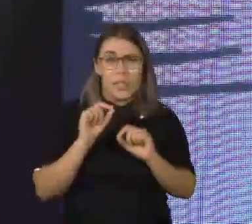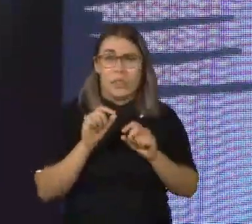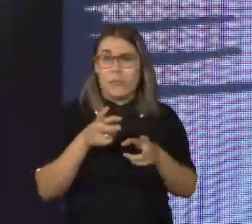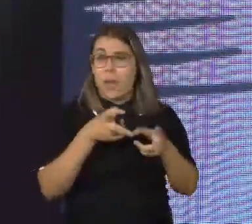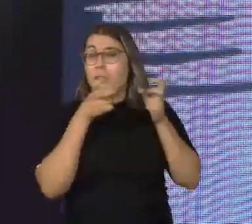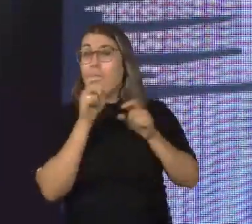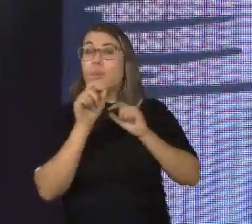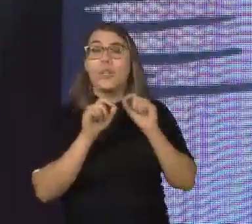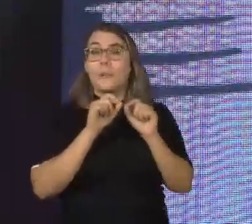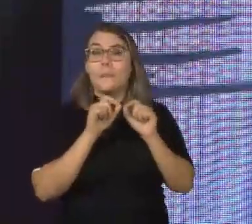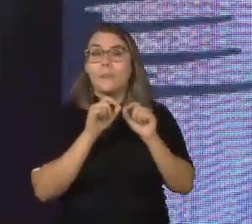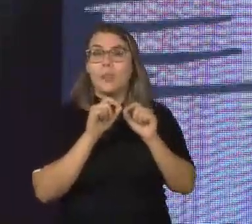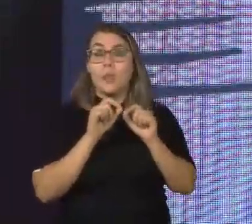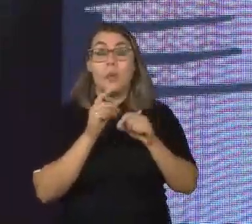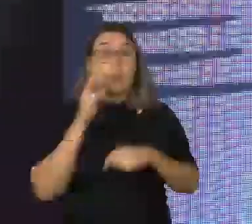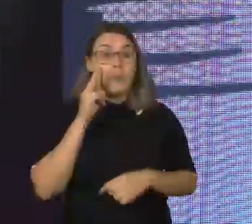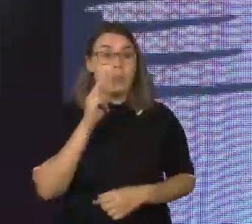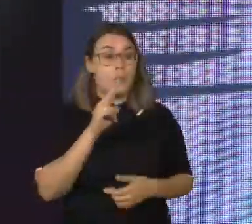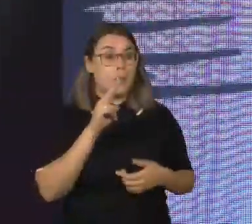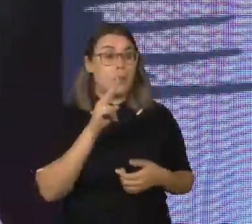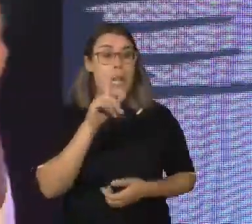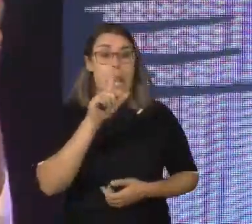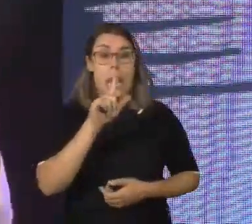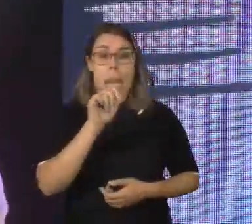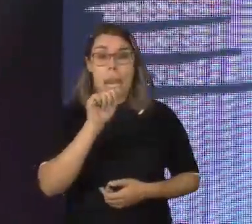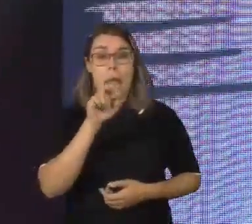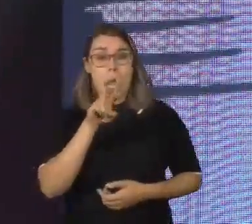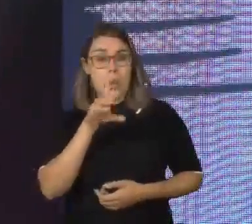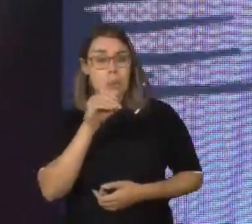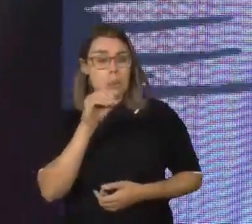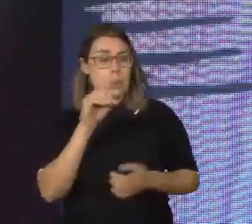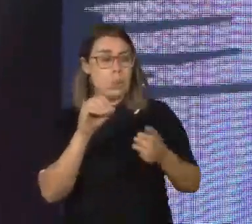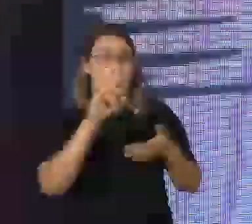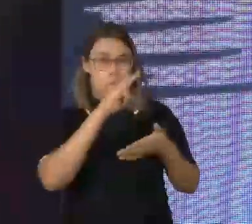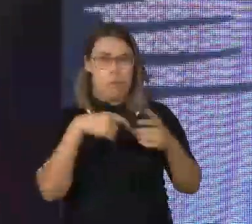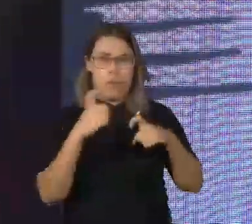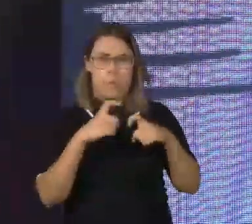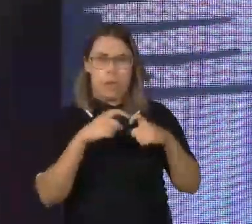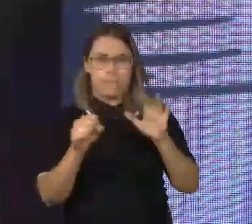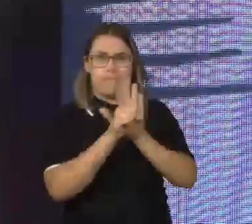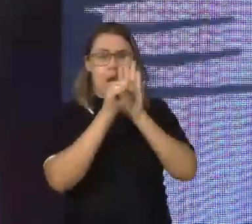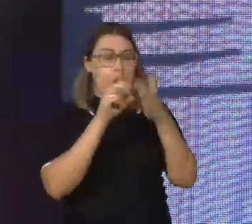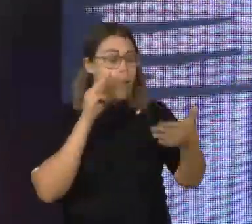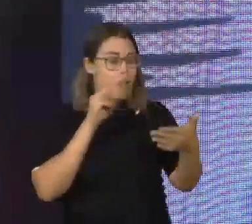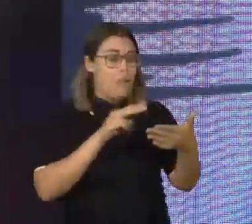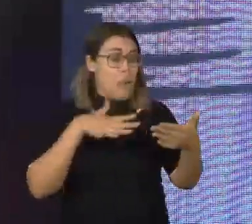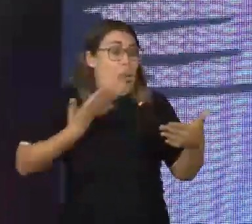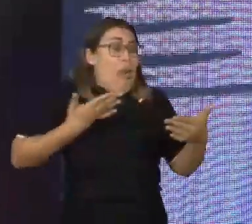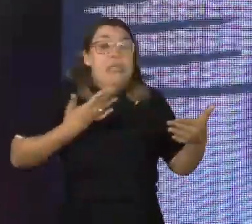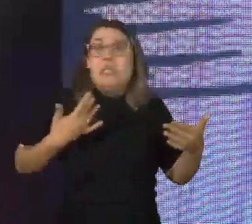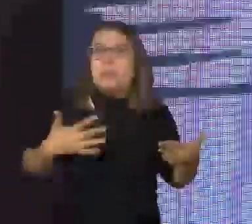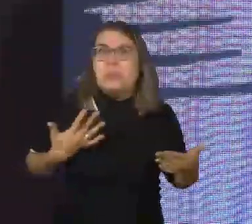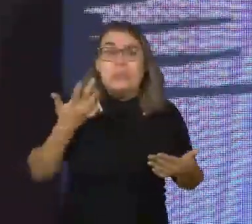professor? Para paralisar o professor. Porque a gente, diante de um laudo, muitas vezes, não sabe o que fazer.